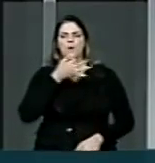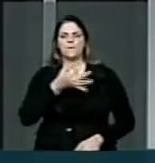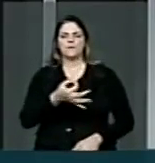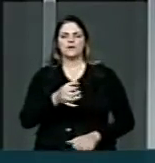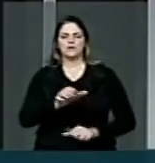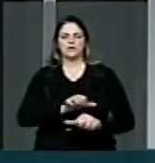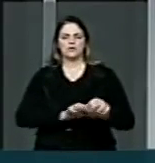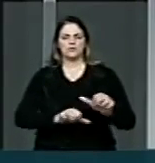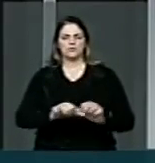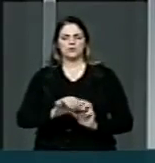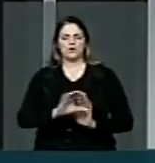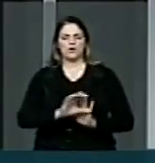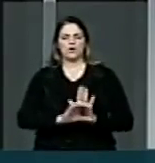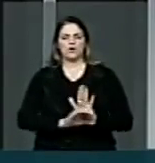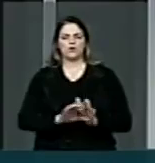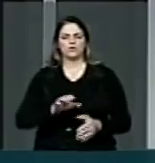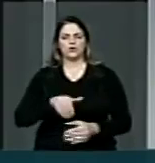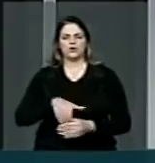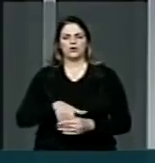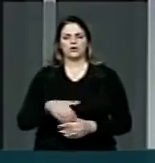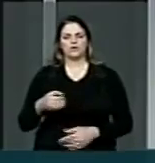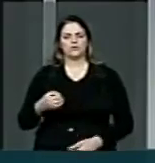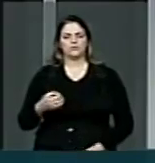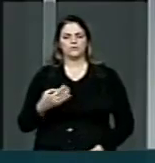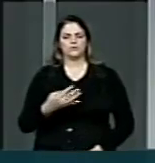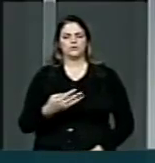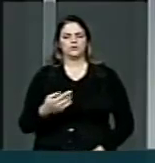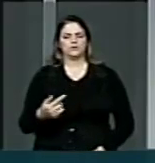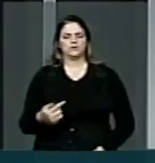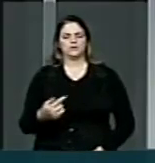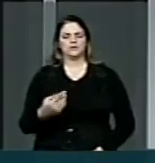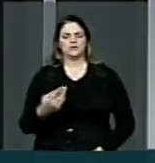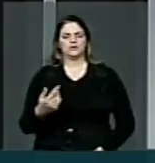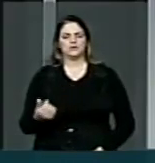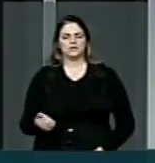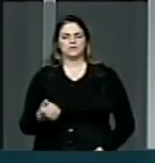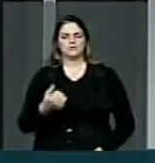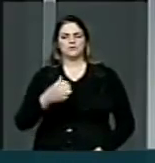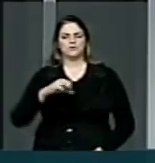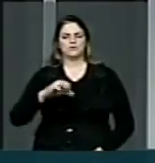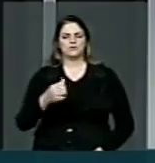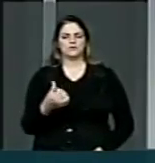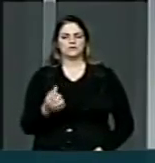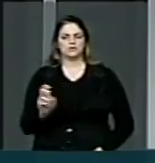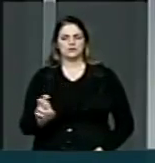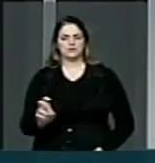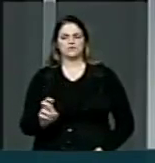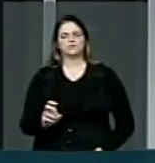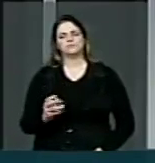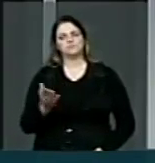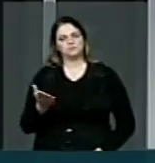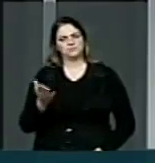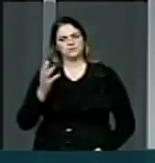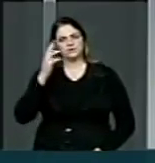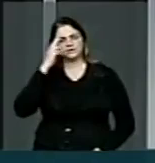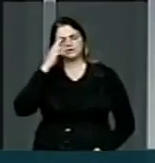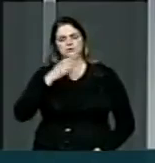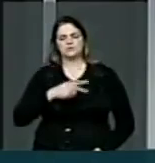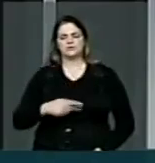no Código Eleitoral 4737 de 1965. Veja, Vossa Excelência, que